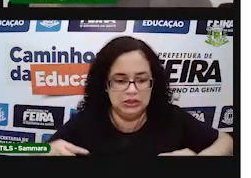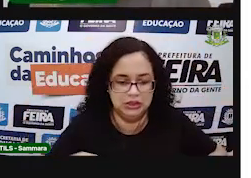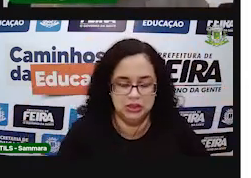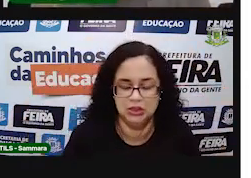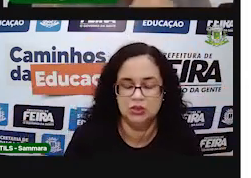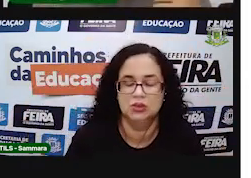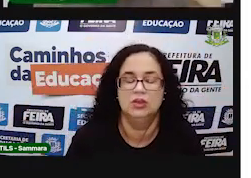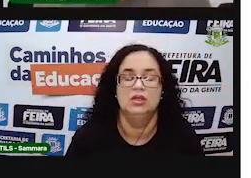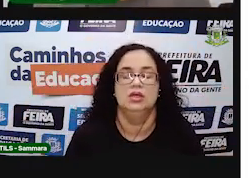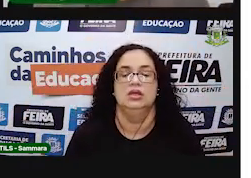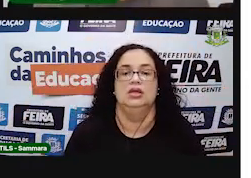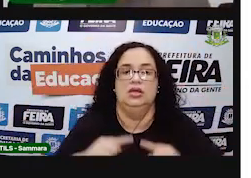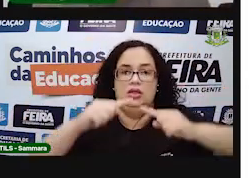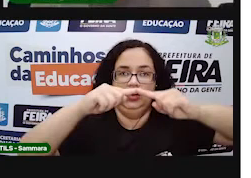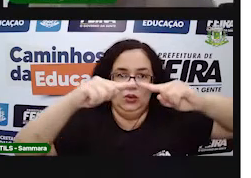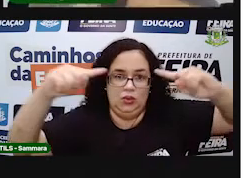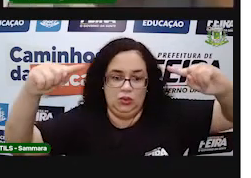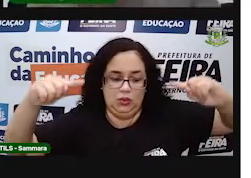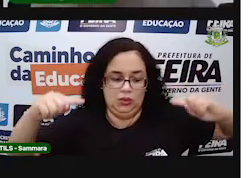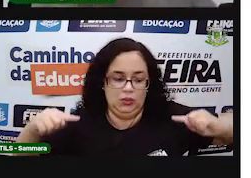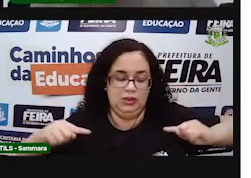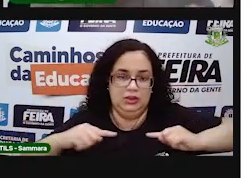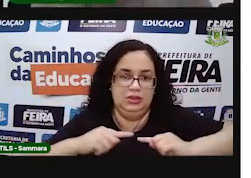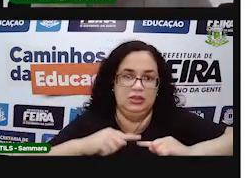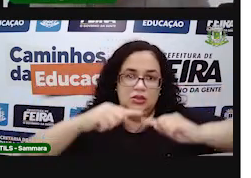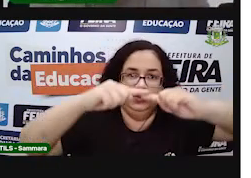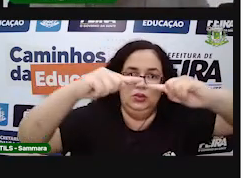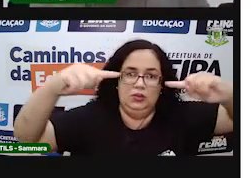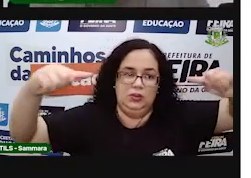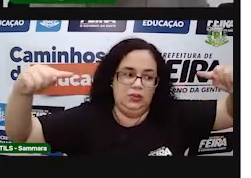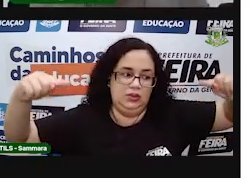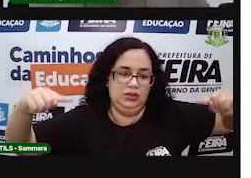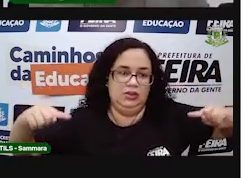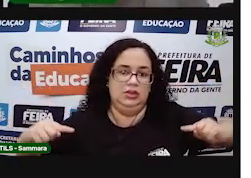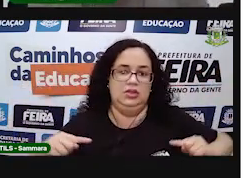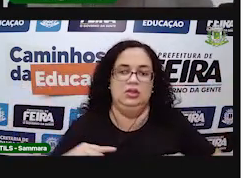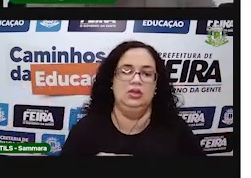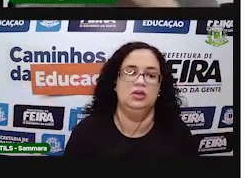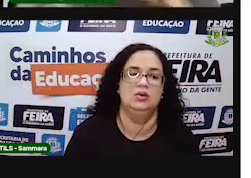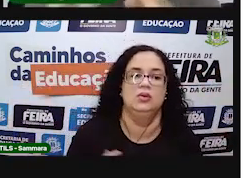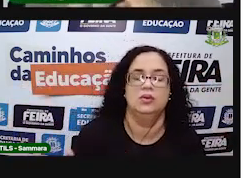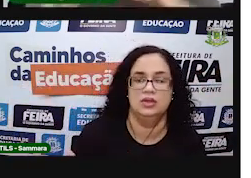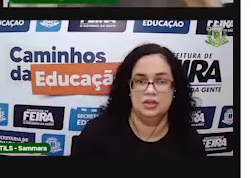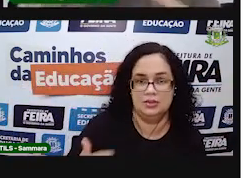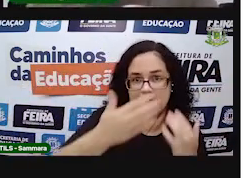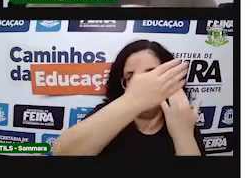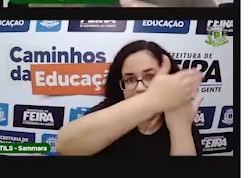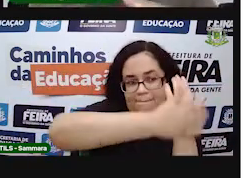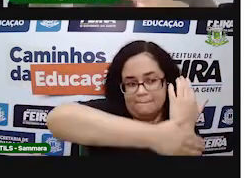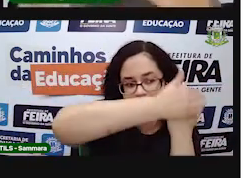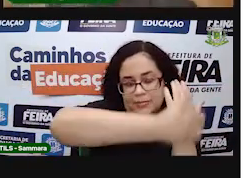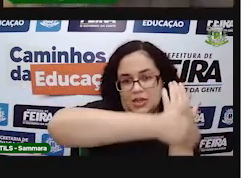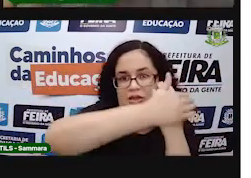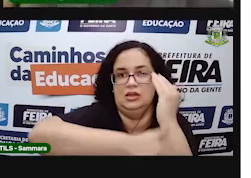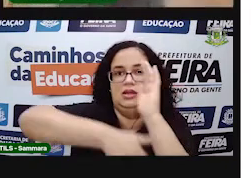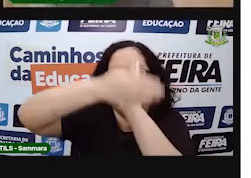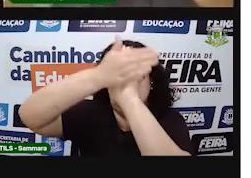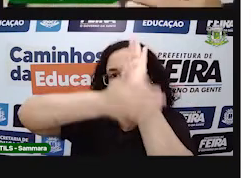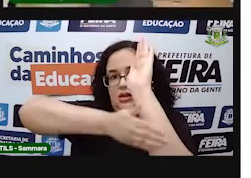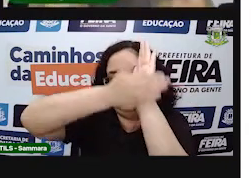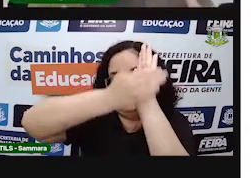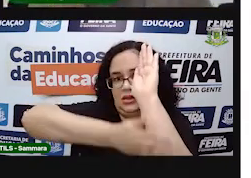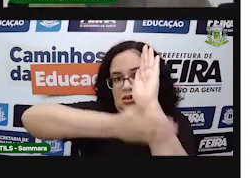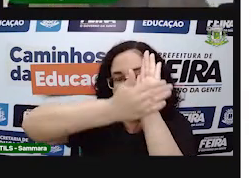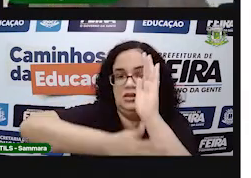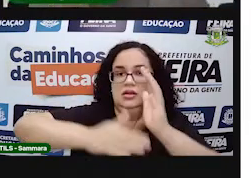ser um quadrado, pode ser um retângulo, pode ser qualquer figura. Mas as laterais, as